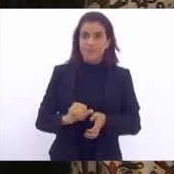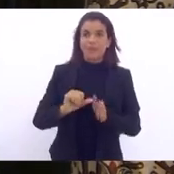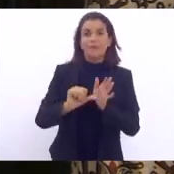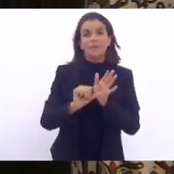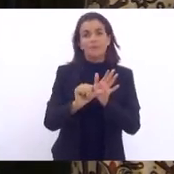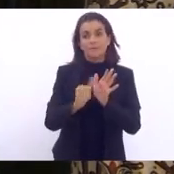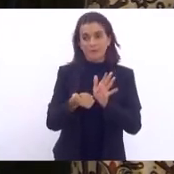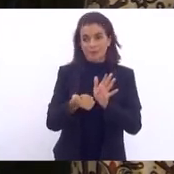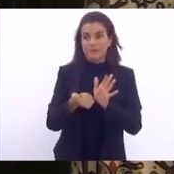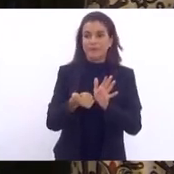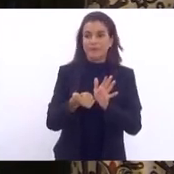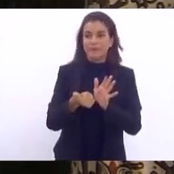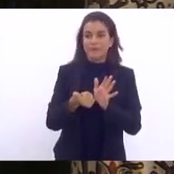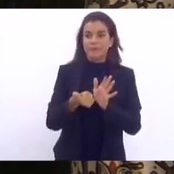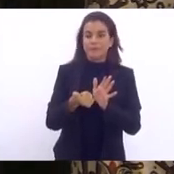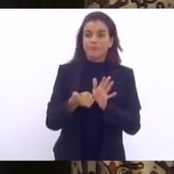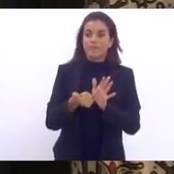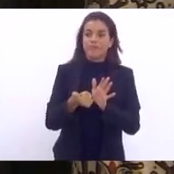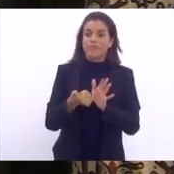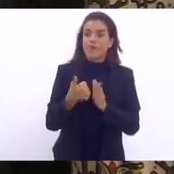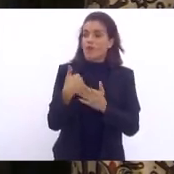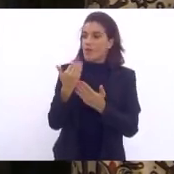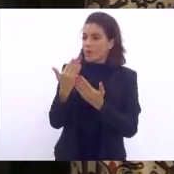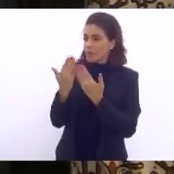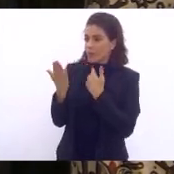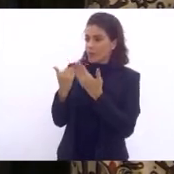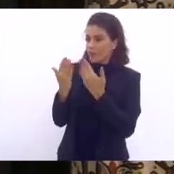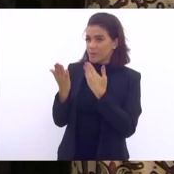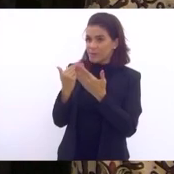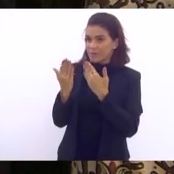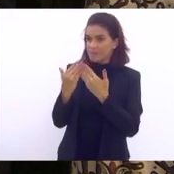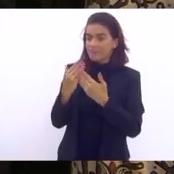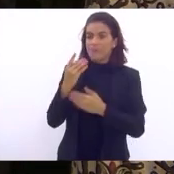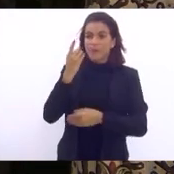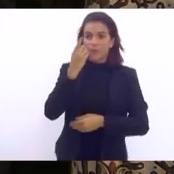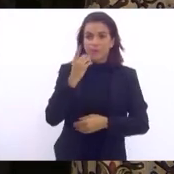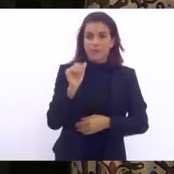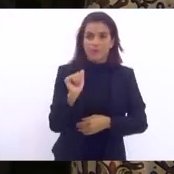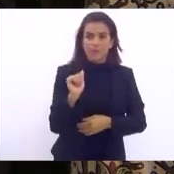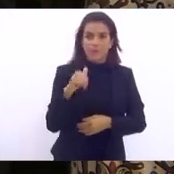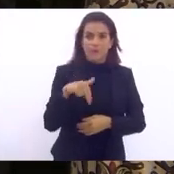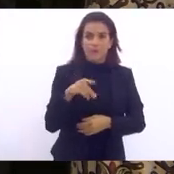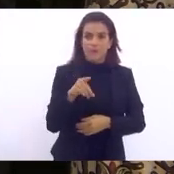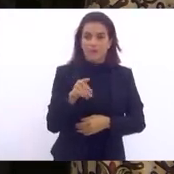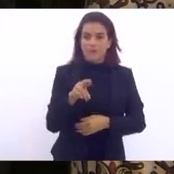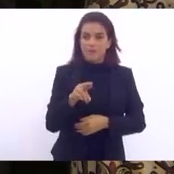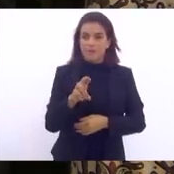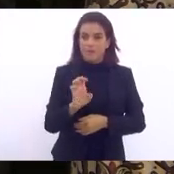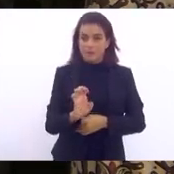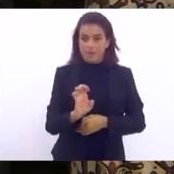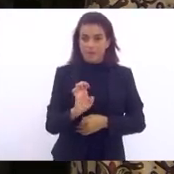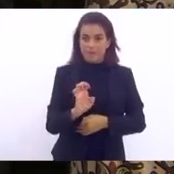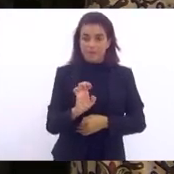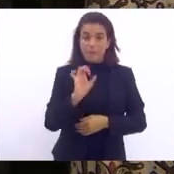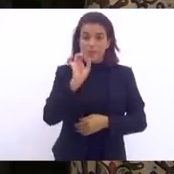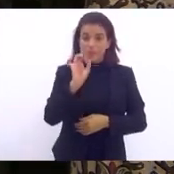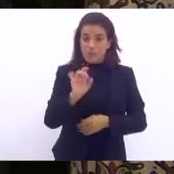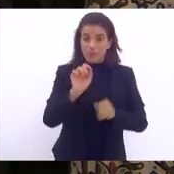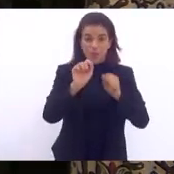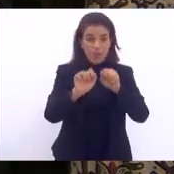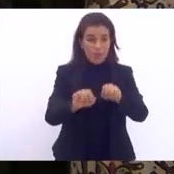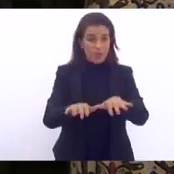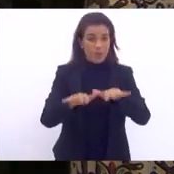aqui com o deputado André Correia, só o parlamento é capaz